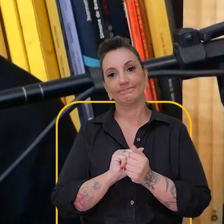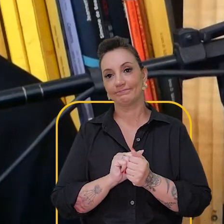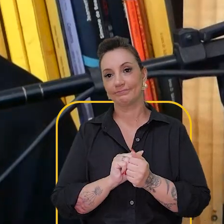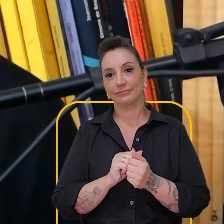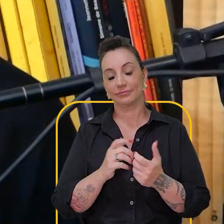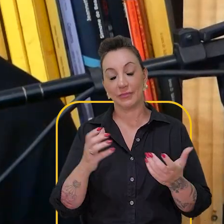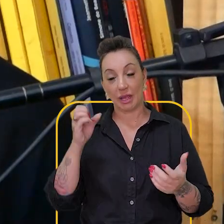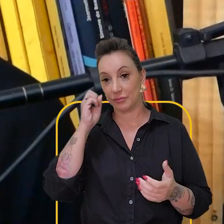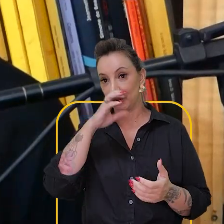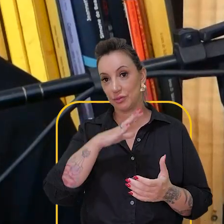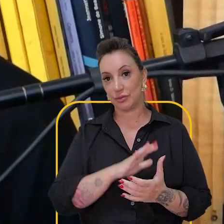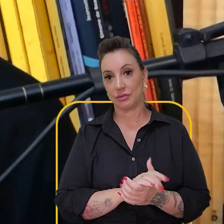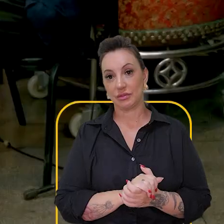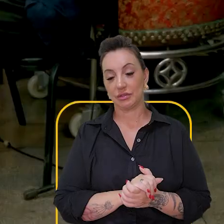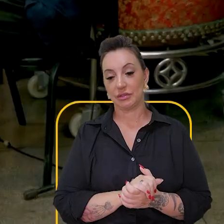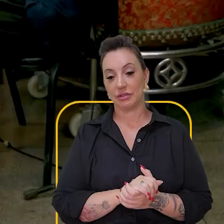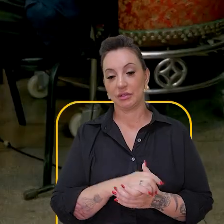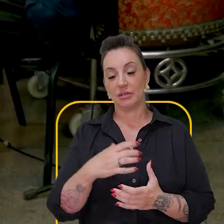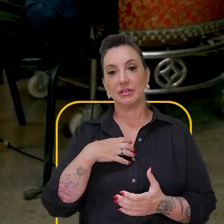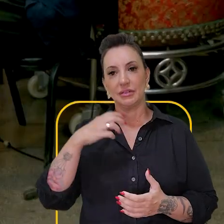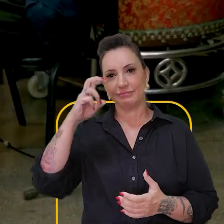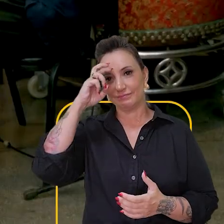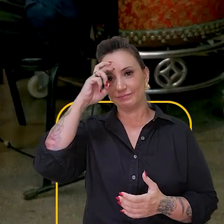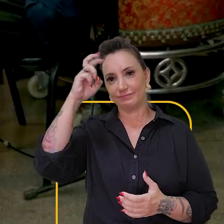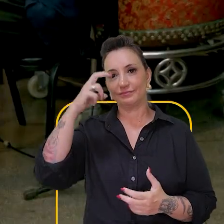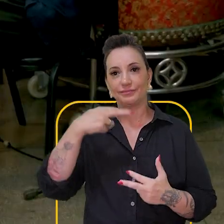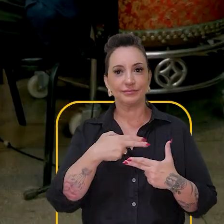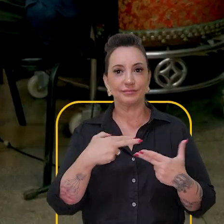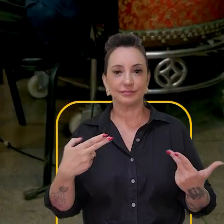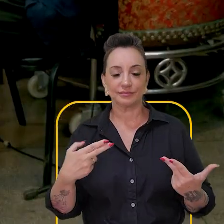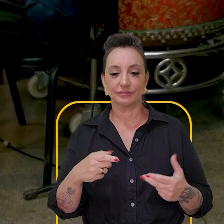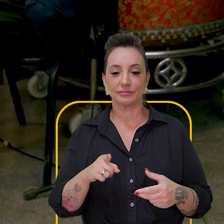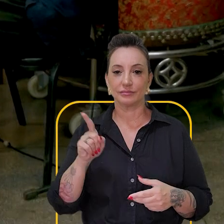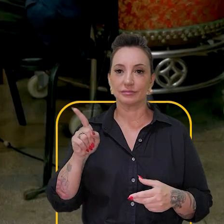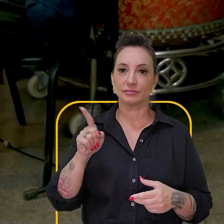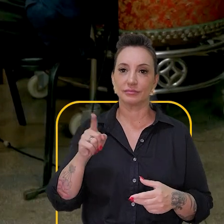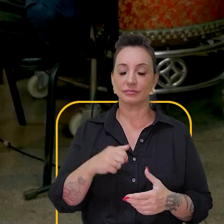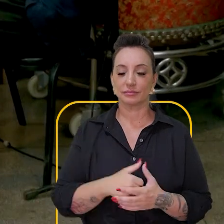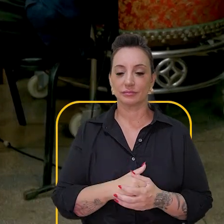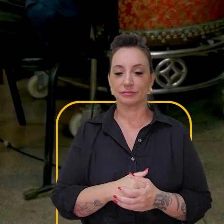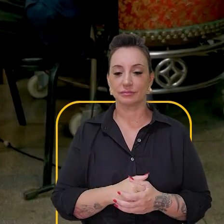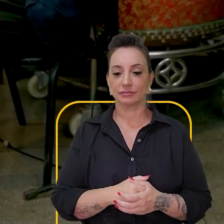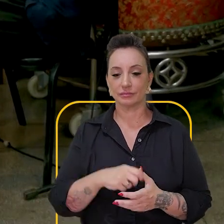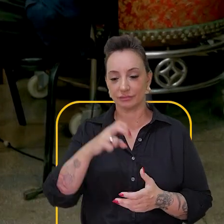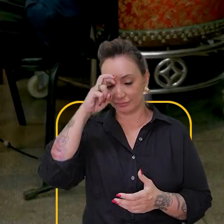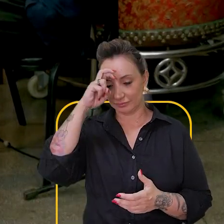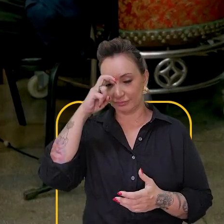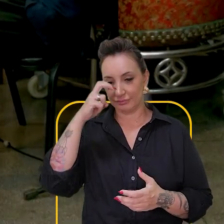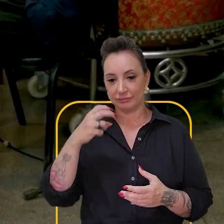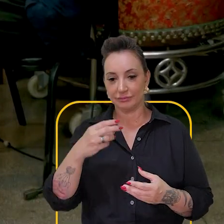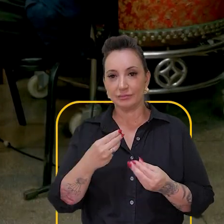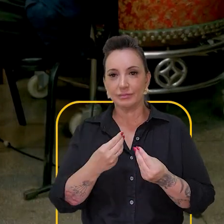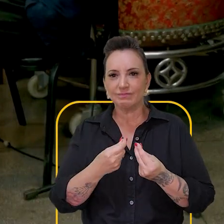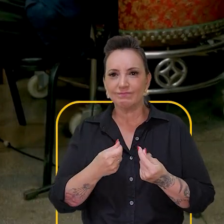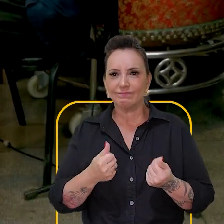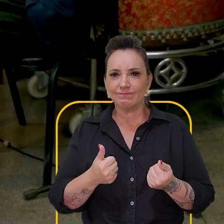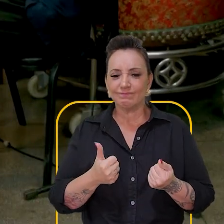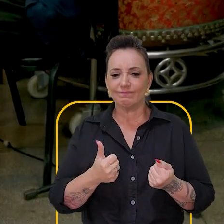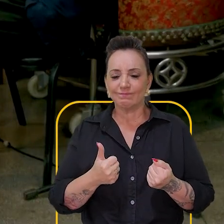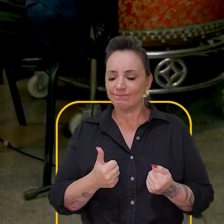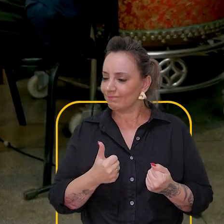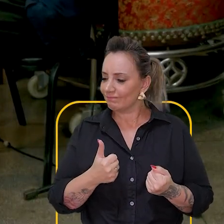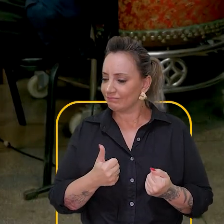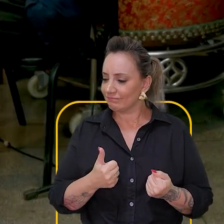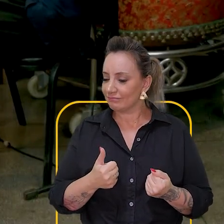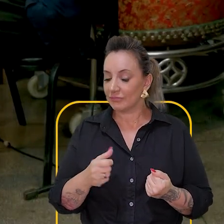sabedoria rústica ele dava uns o o Ortega chegou a comentar que ele dava uns au assim mas era